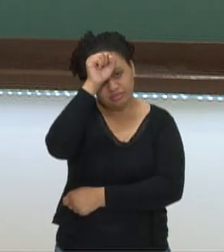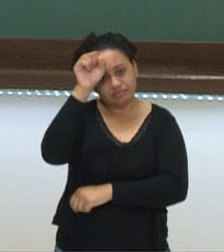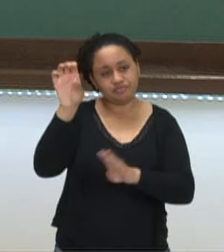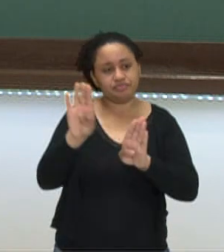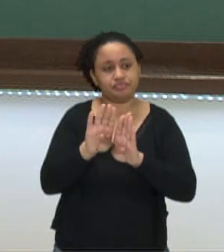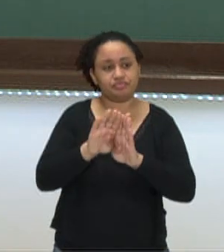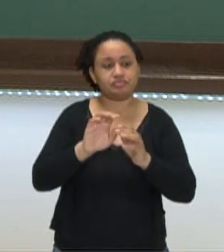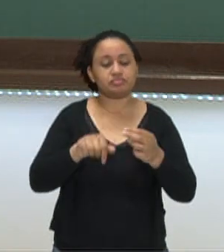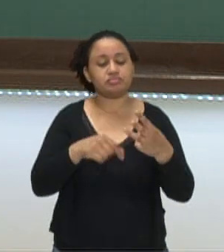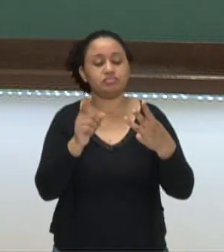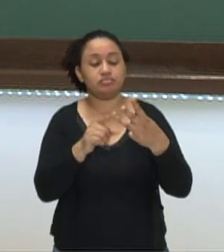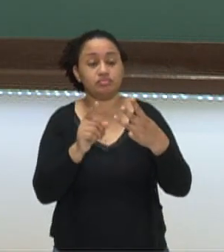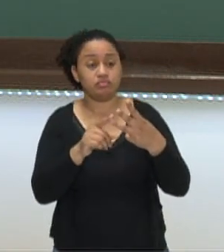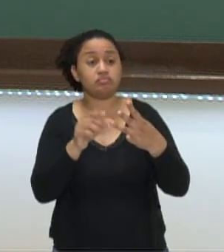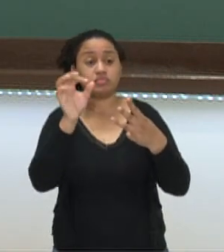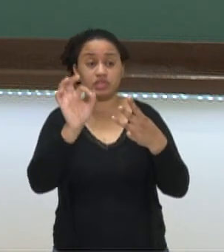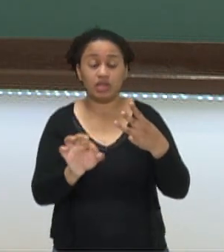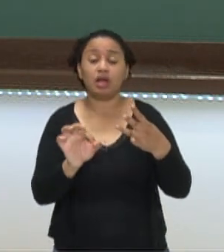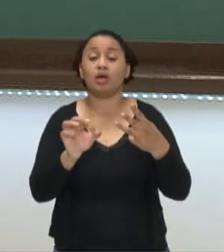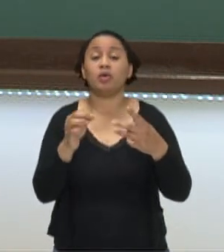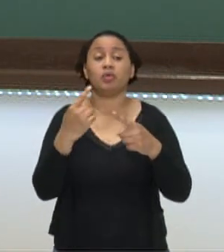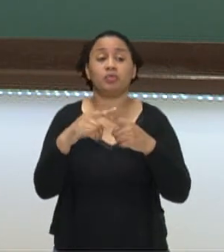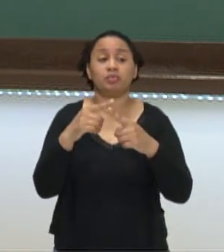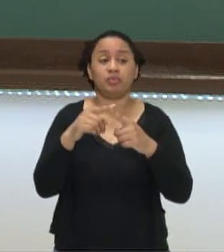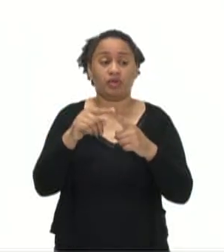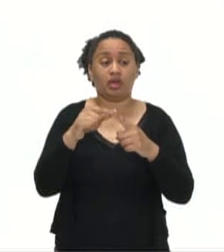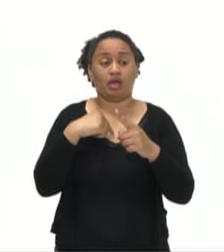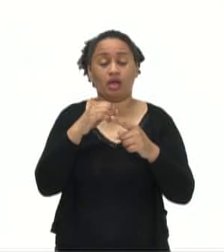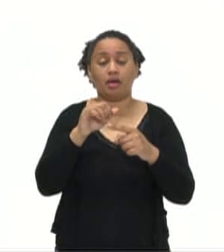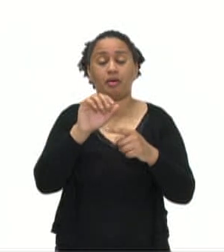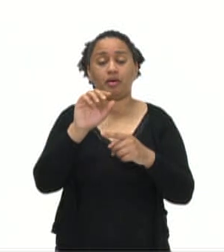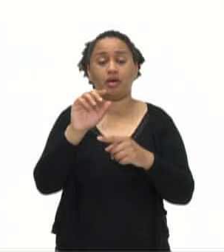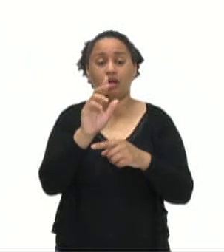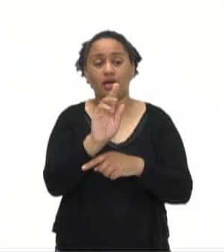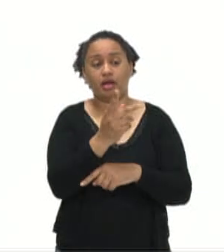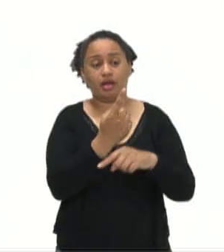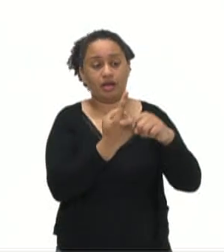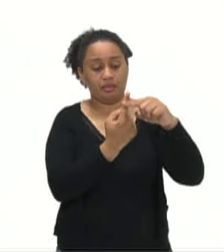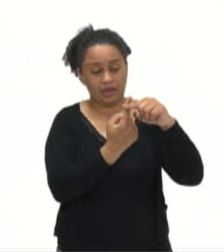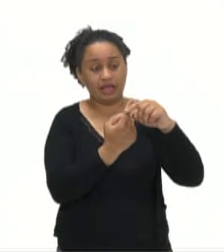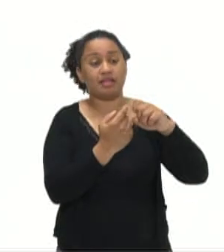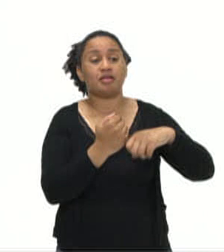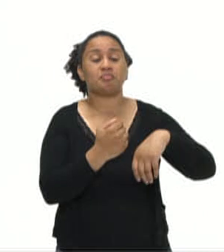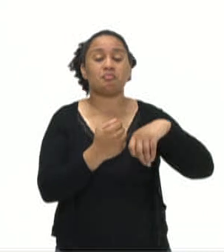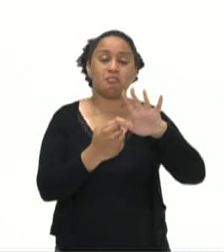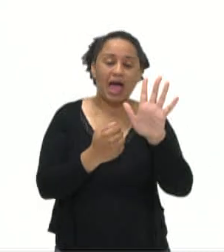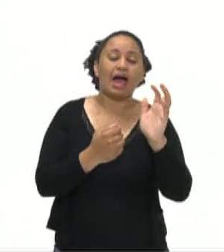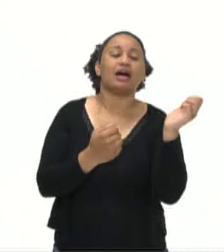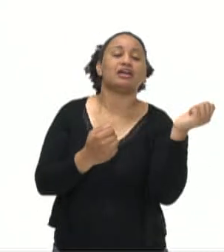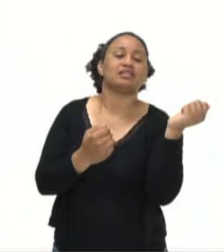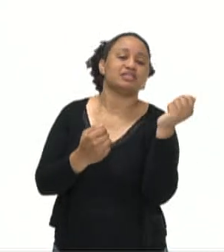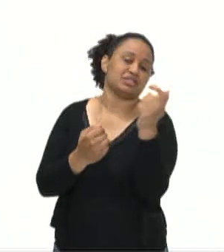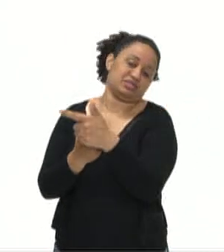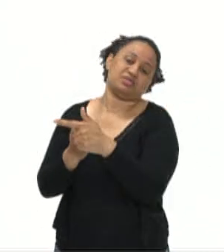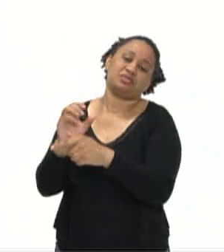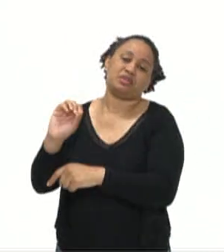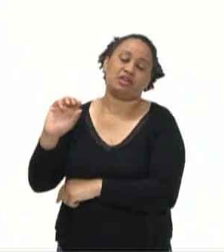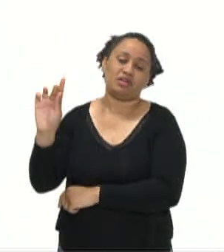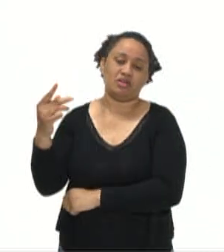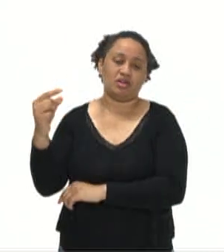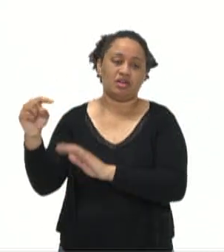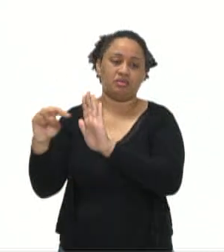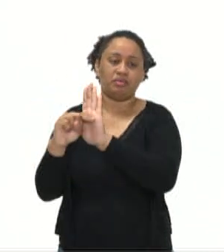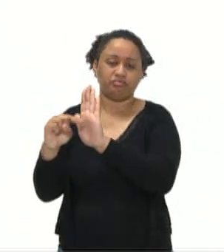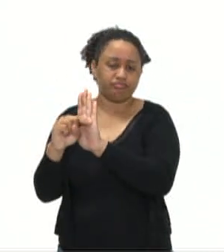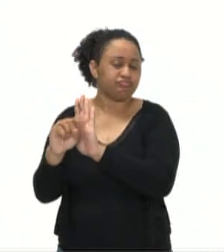a terceira afirmativa estava correta, sim. Por quê? A concentração de íons H+, ela é muito maior do que os